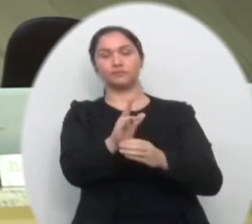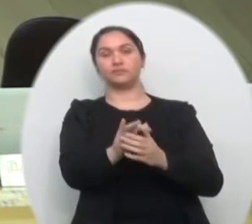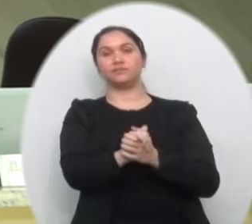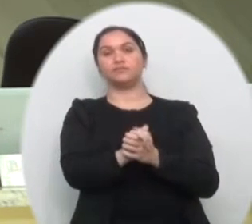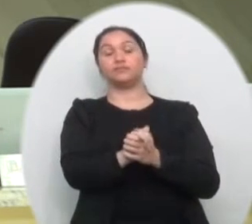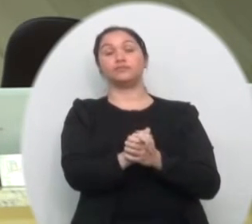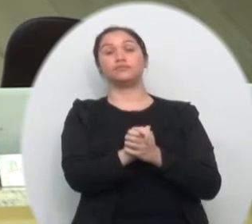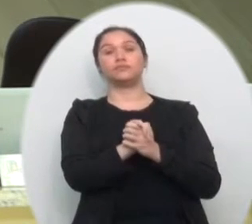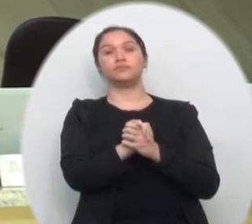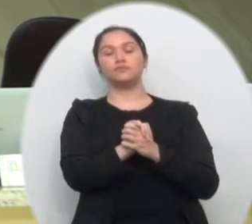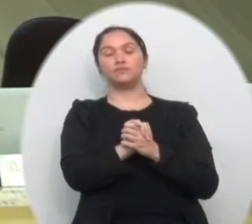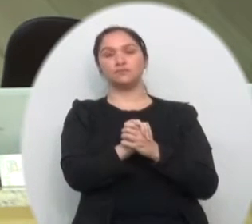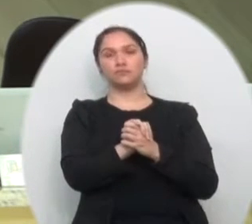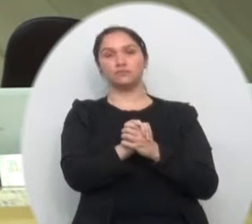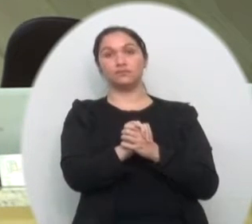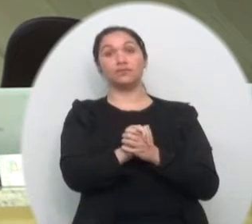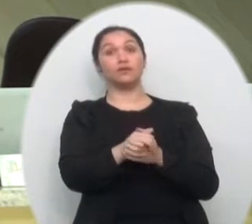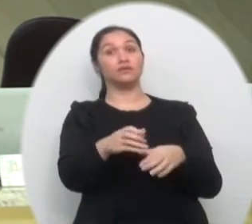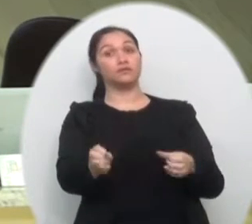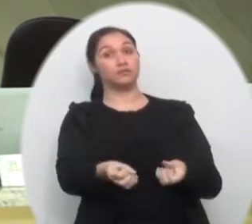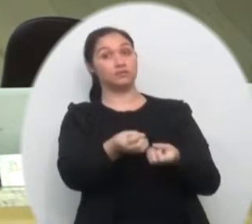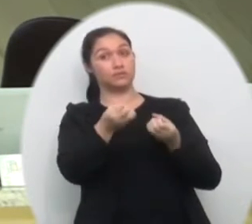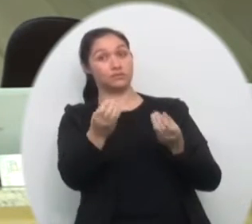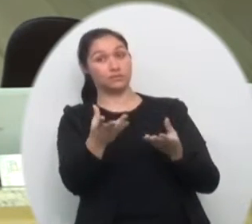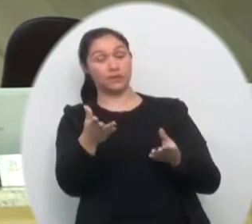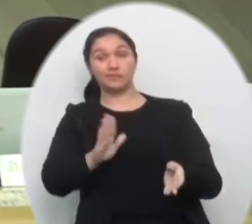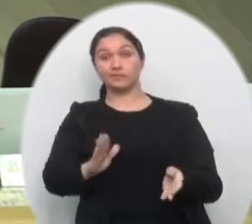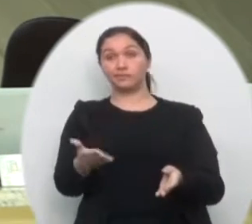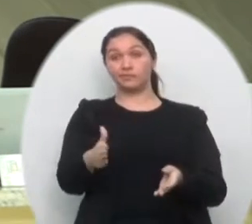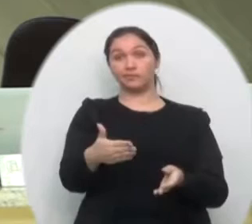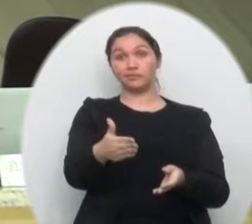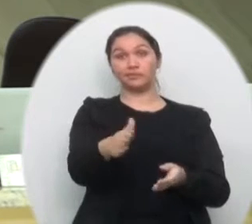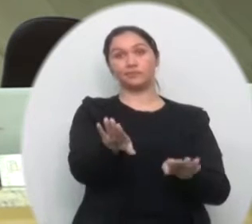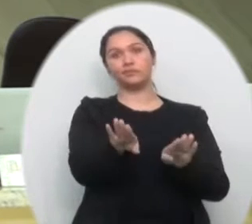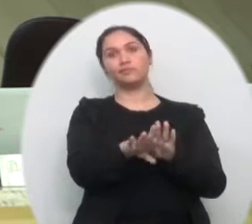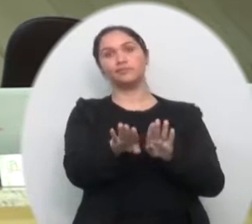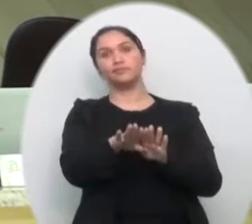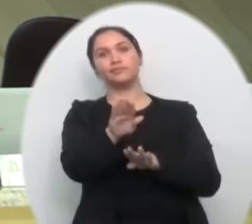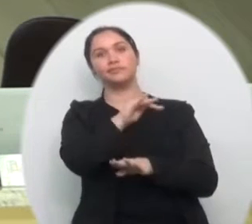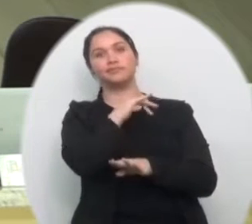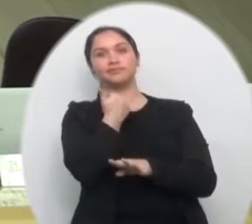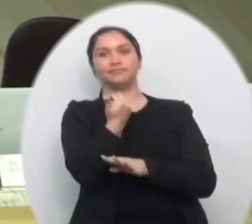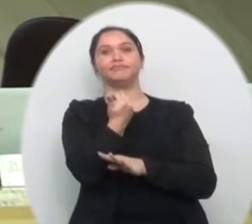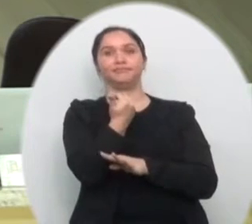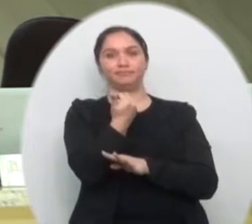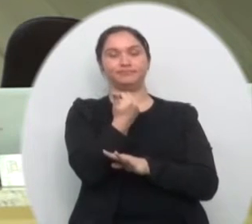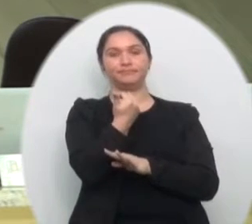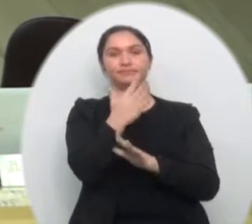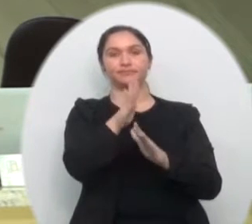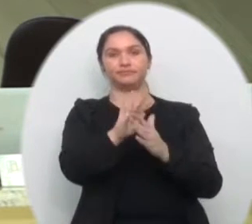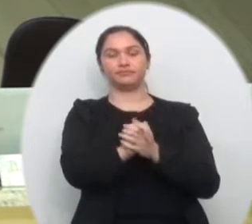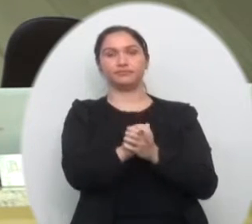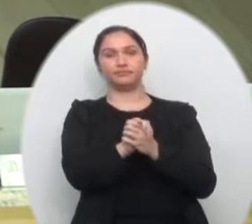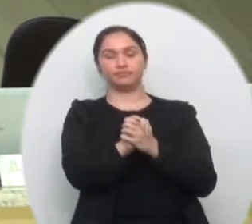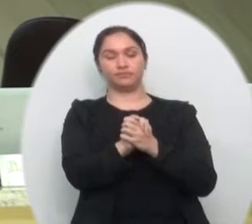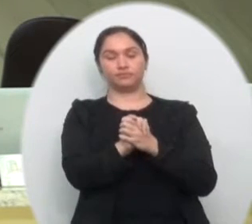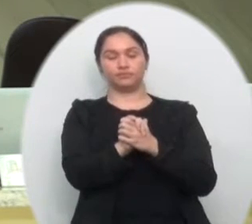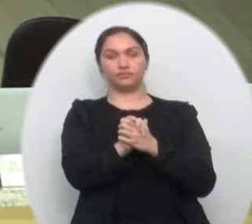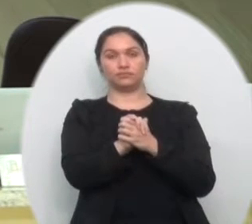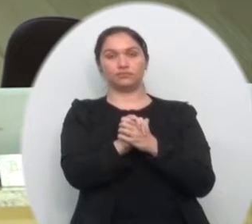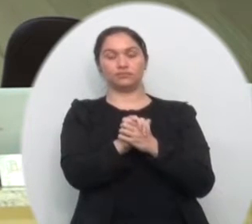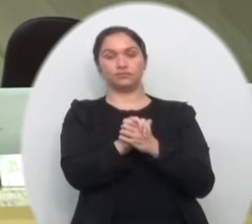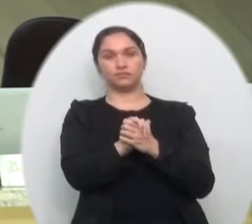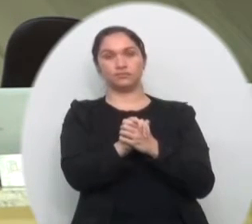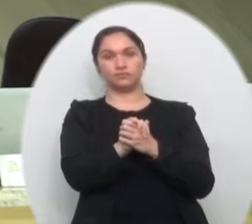Não foi analisado, mas pode ser que futuramente seja analisado para ver se realmente foi da água.